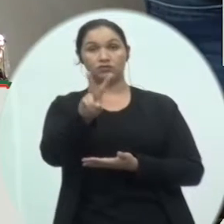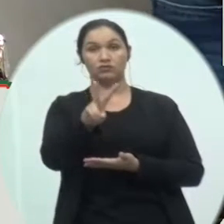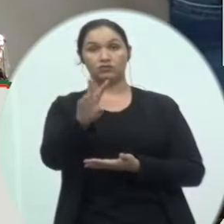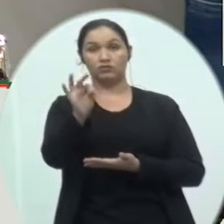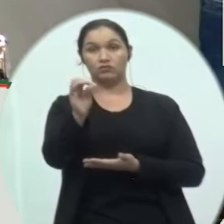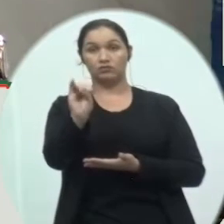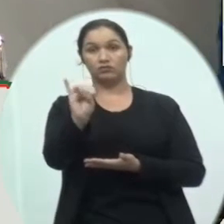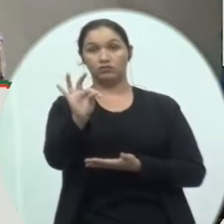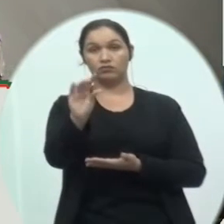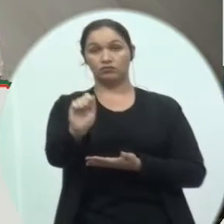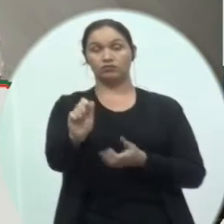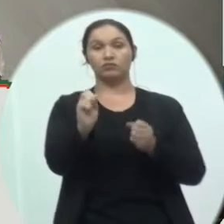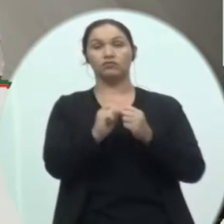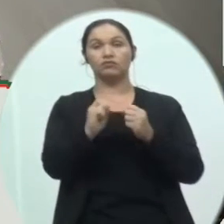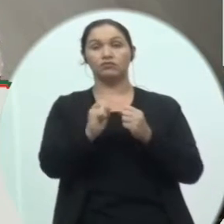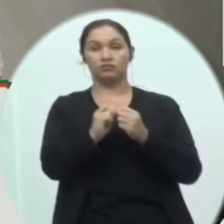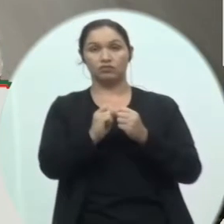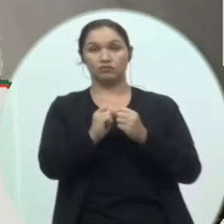vereador Tita Belloli.